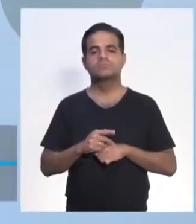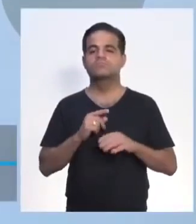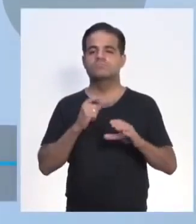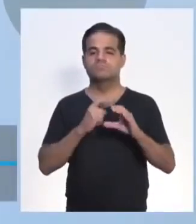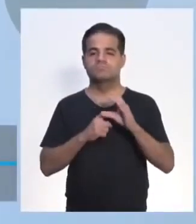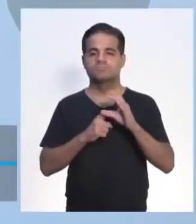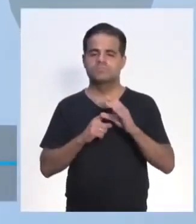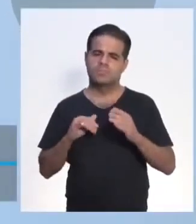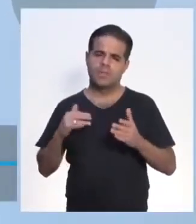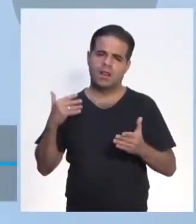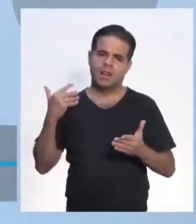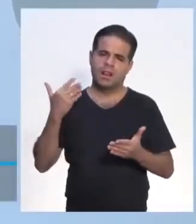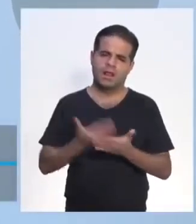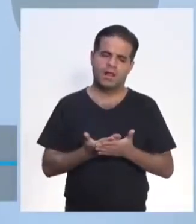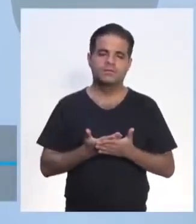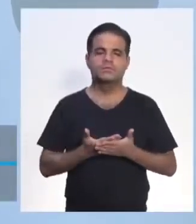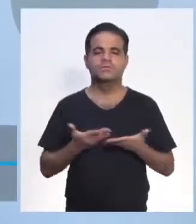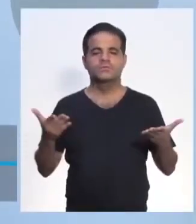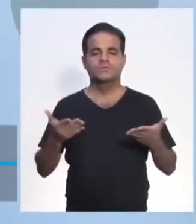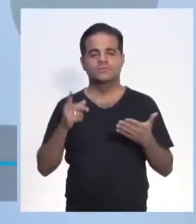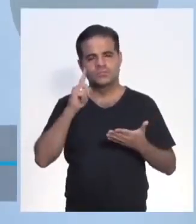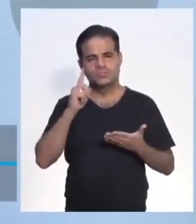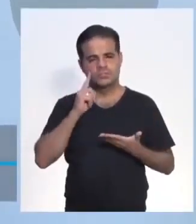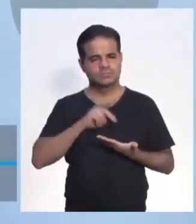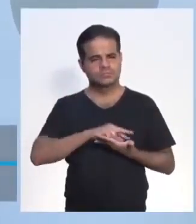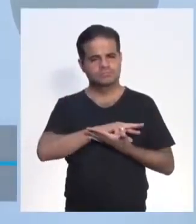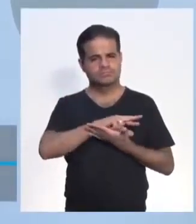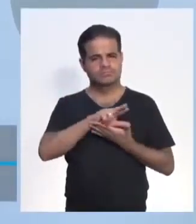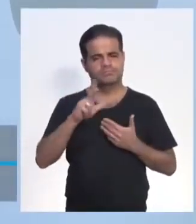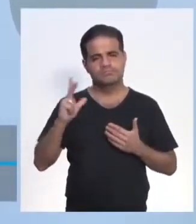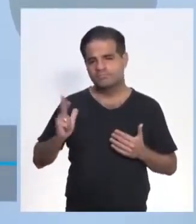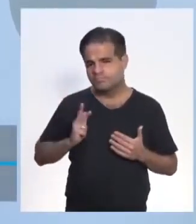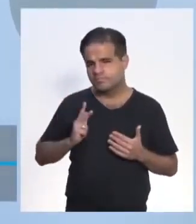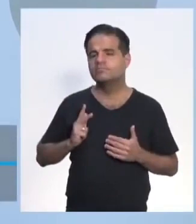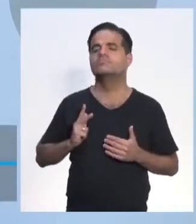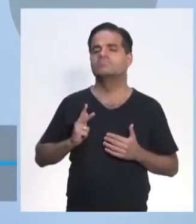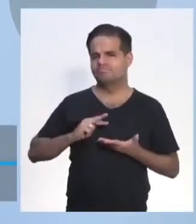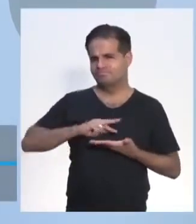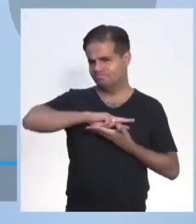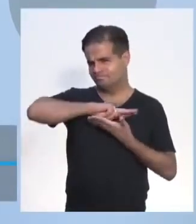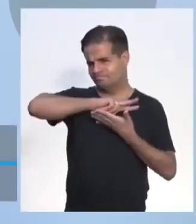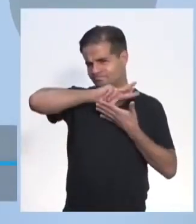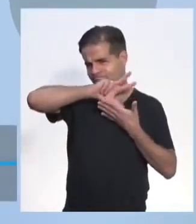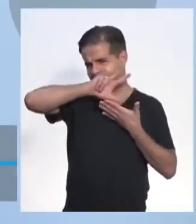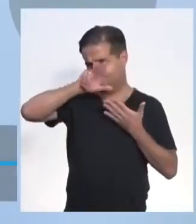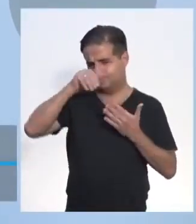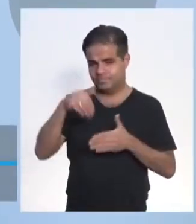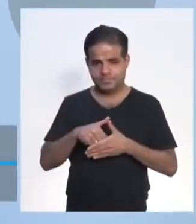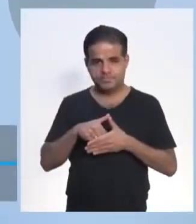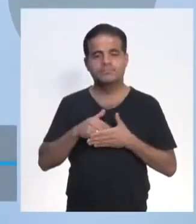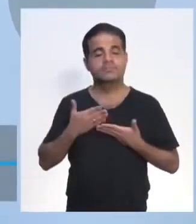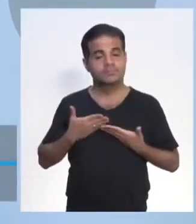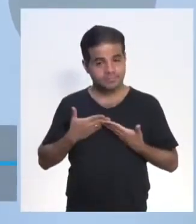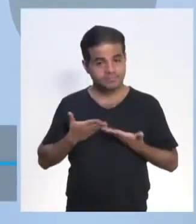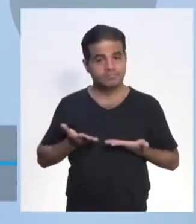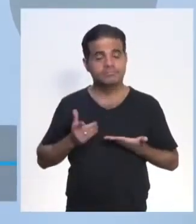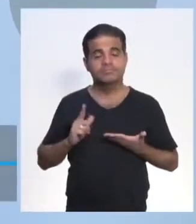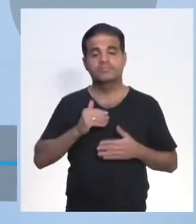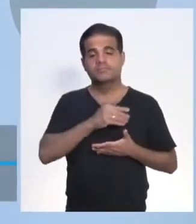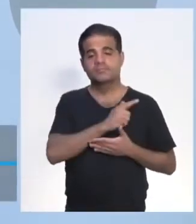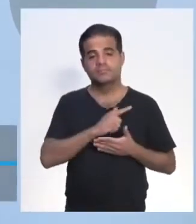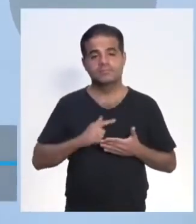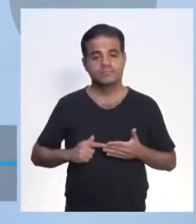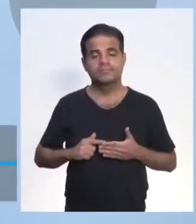comunista até os dias de hoje, com suas características particulares e peculiares dentro ali do